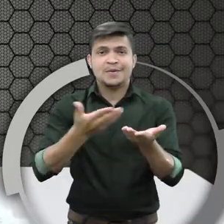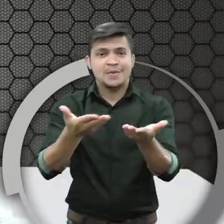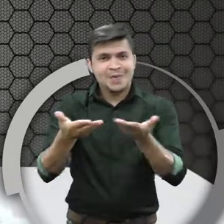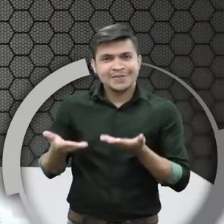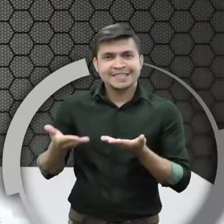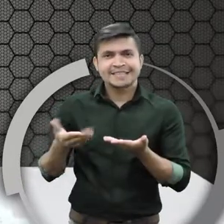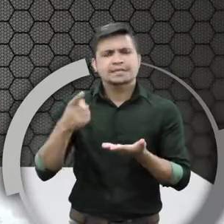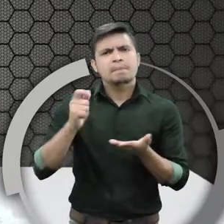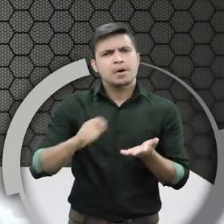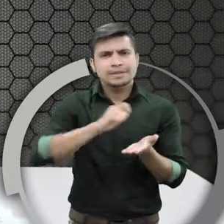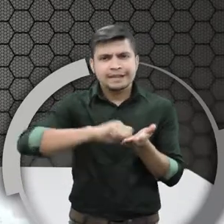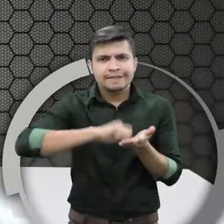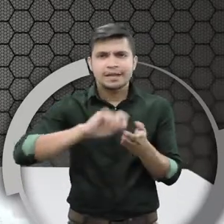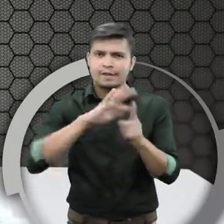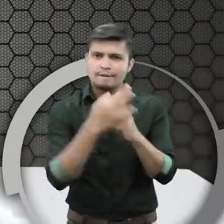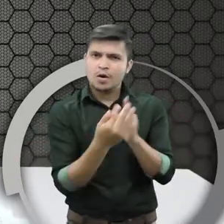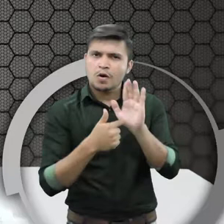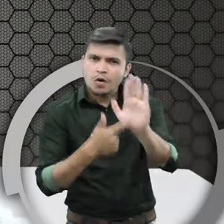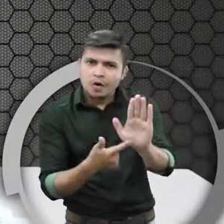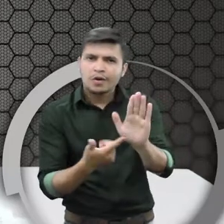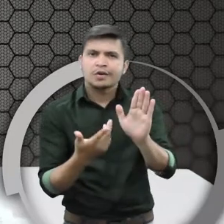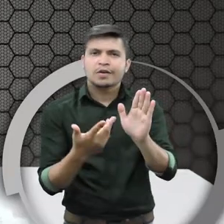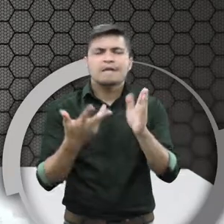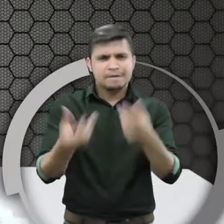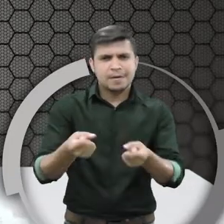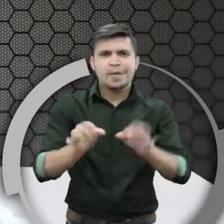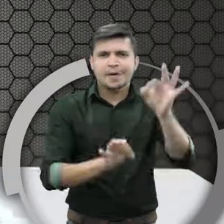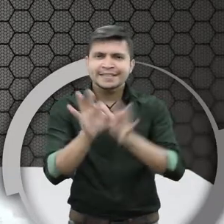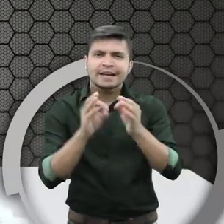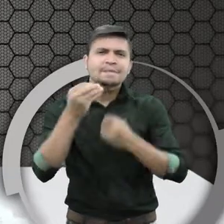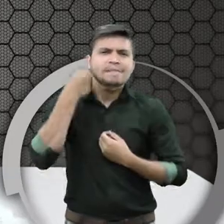escreva, mostre, vamos organizar o nosso fórum com diversas